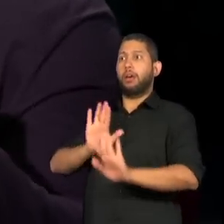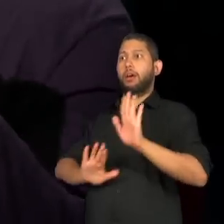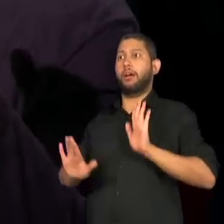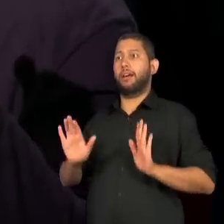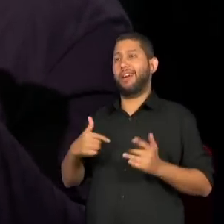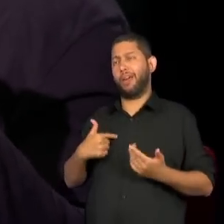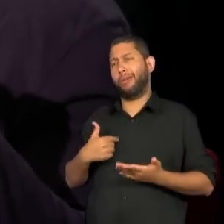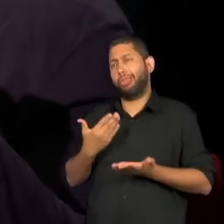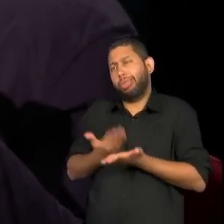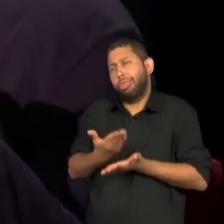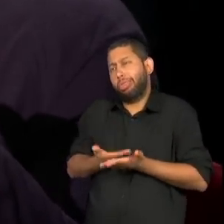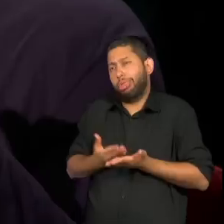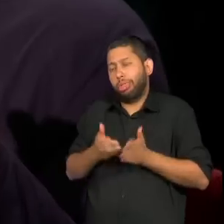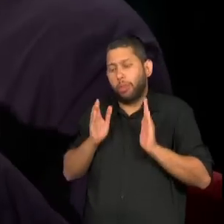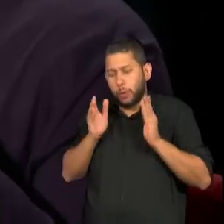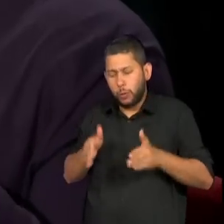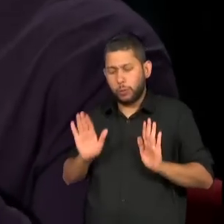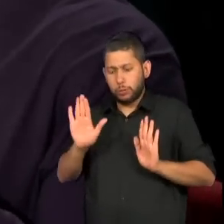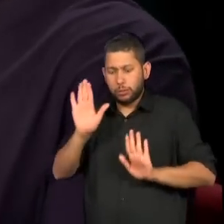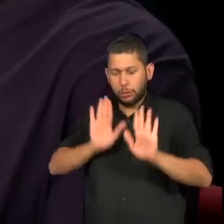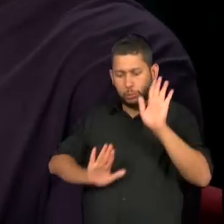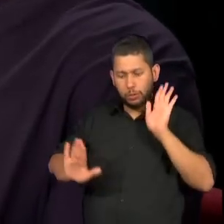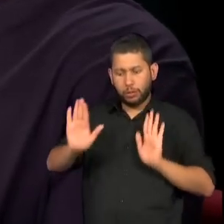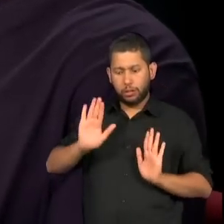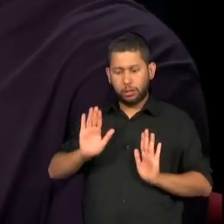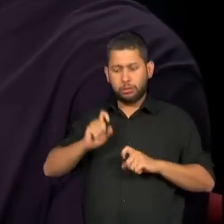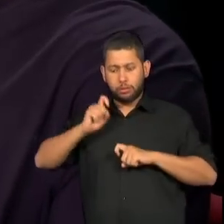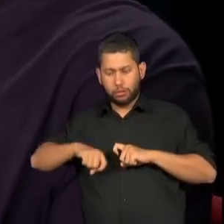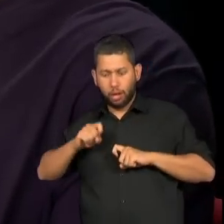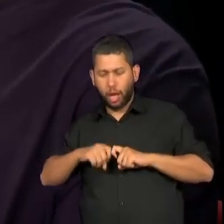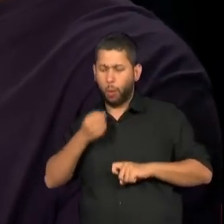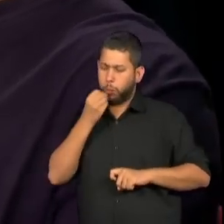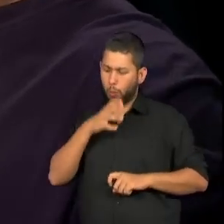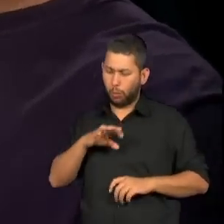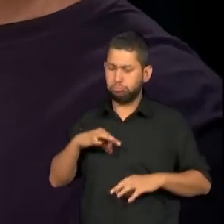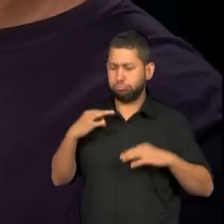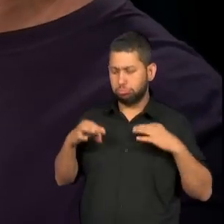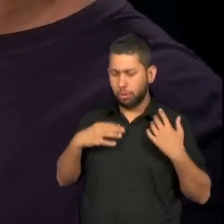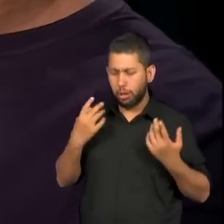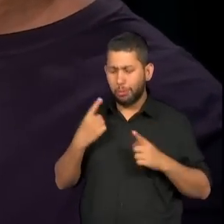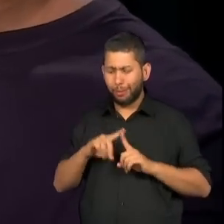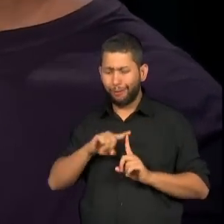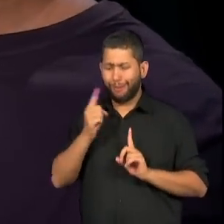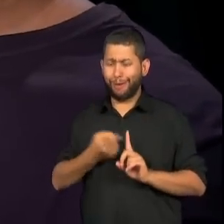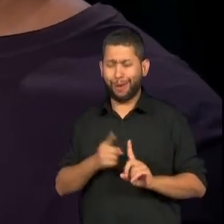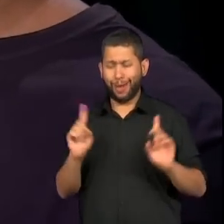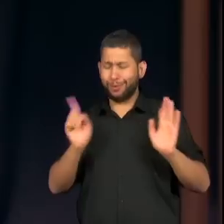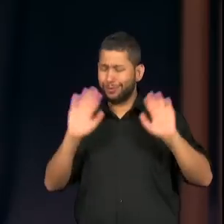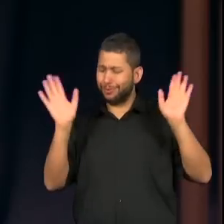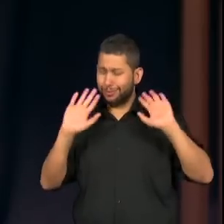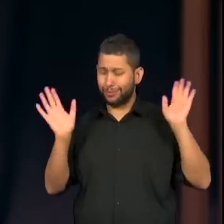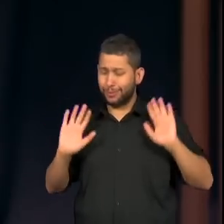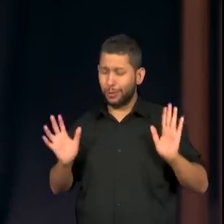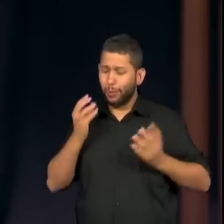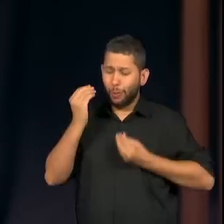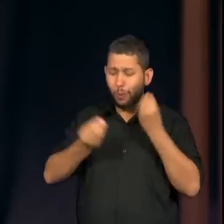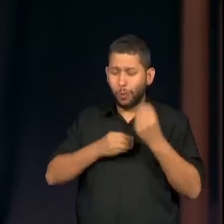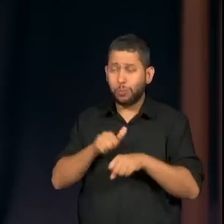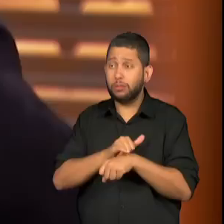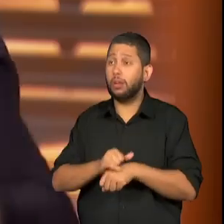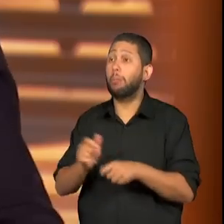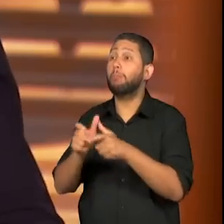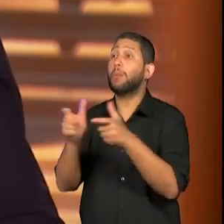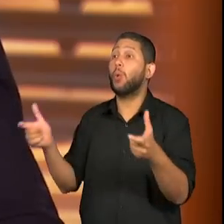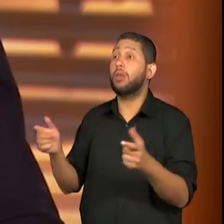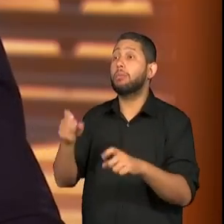né? É. Falei, cara, eu preciso aprender como se faz o sexo sem voltar com o filho no colo. E todos os meus amigos